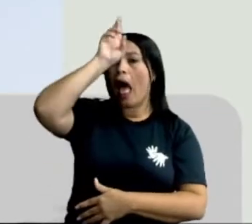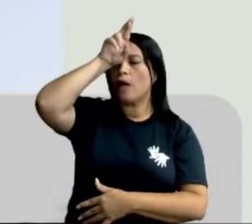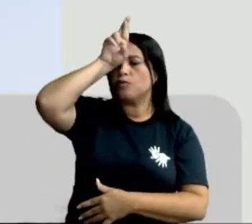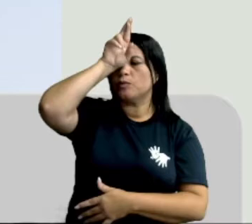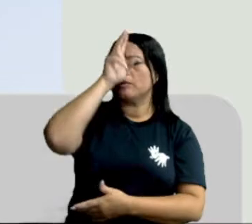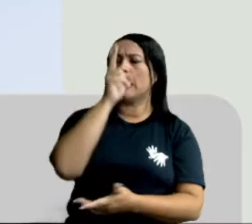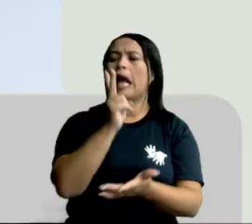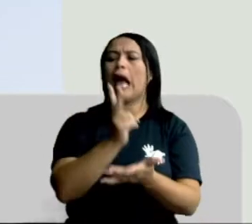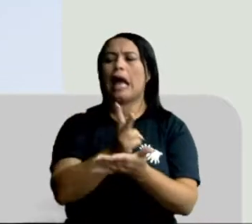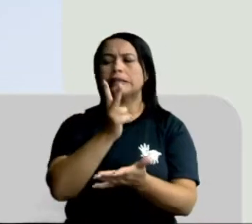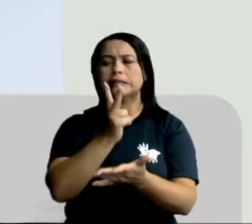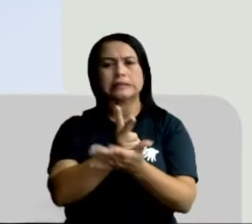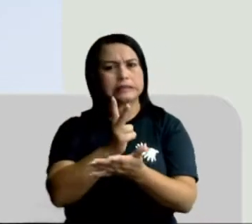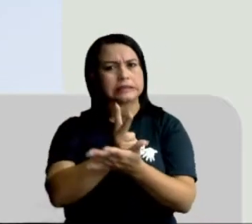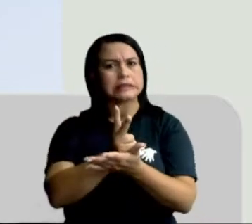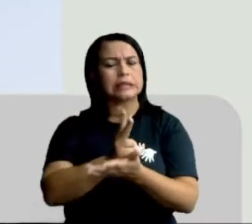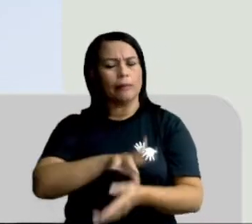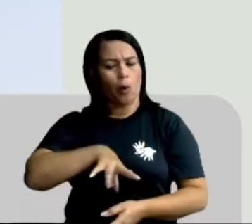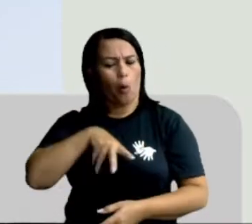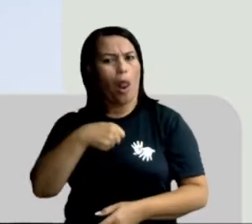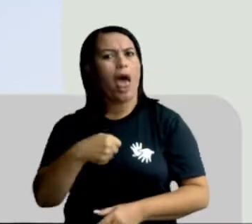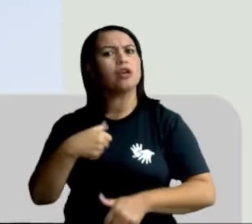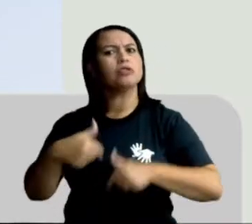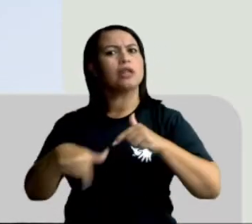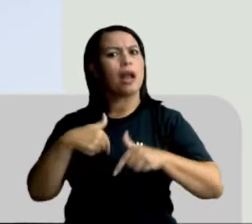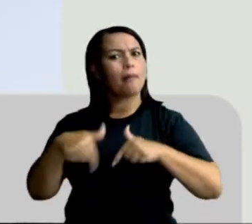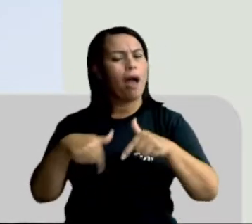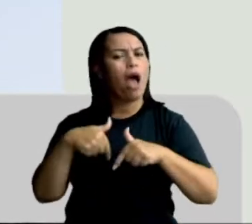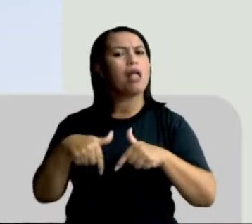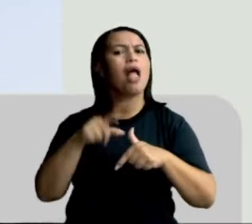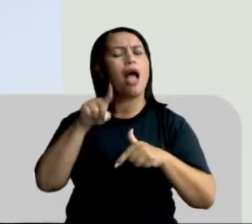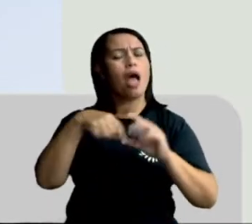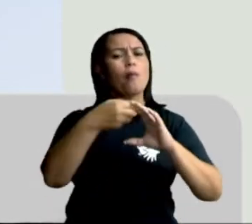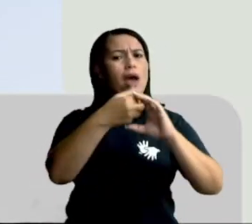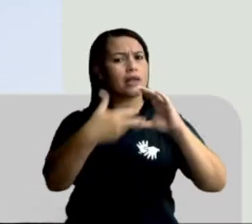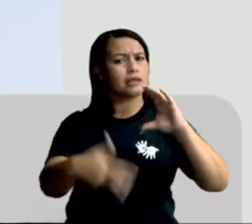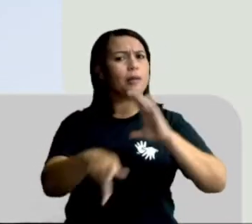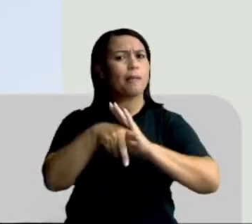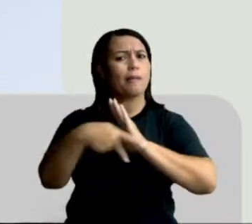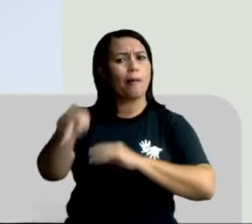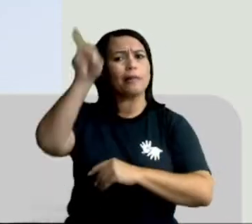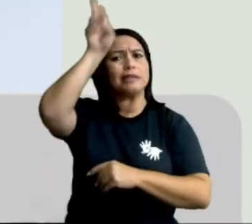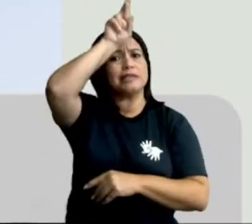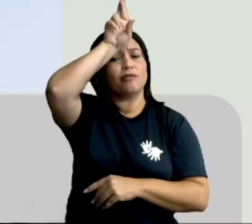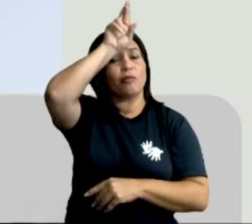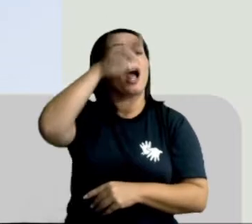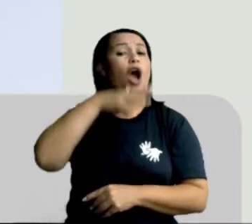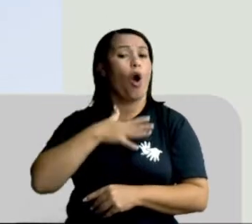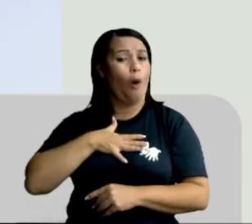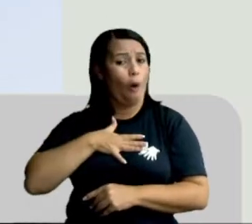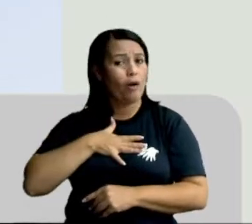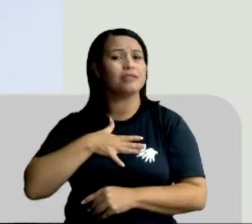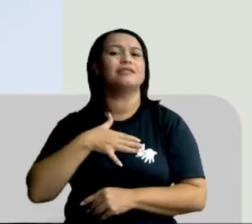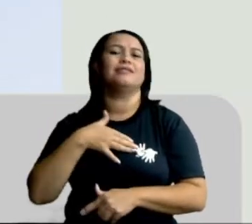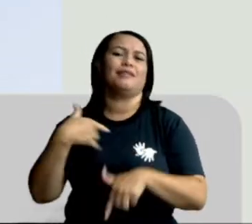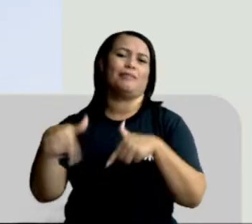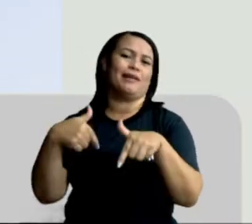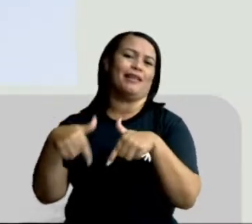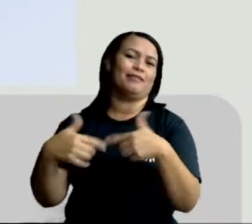sempre estão dispostas a trabalhar. Olha só, é uma característica das formigas, que elas gostam de